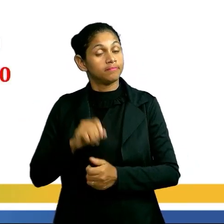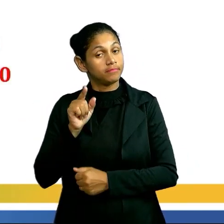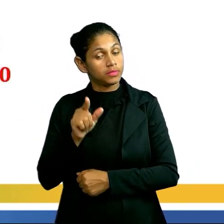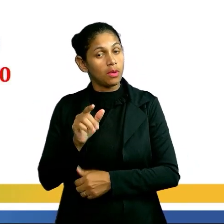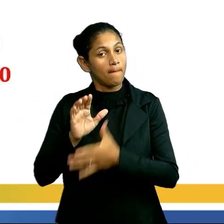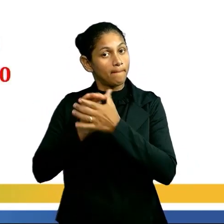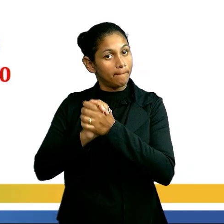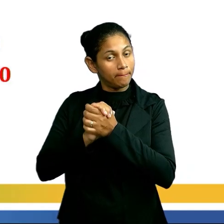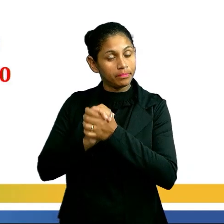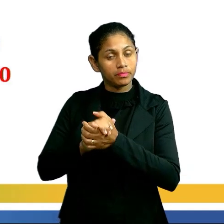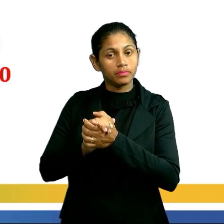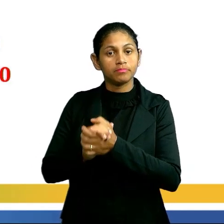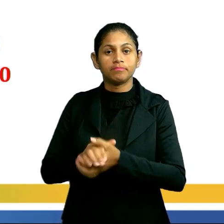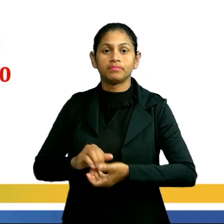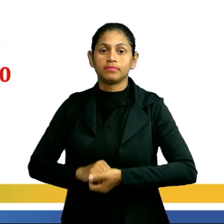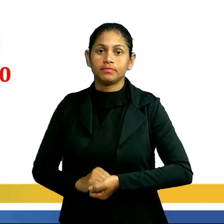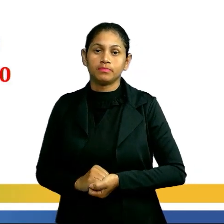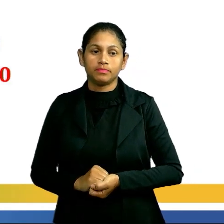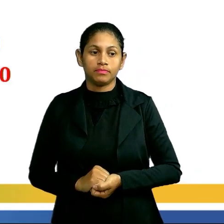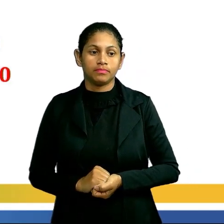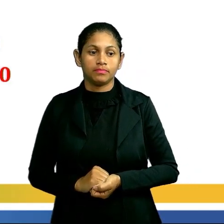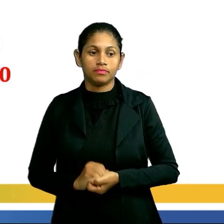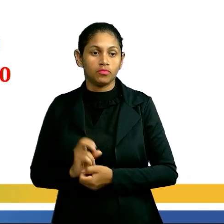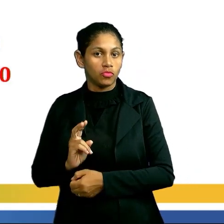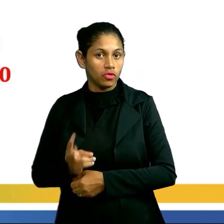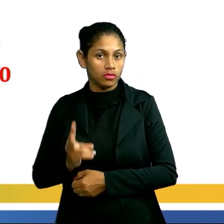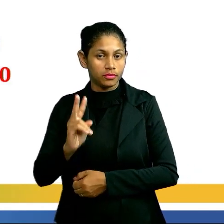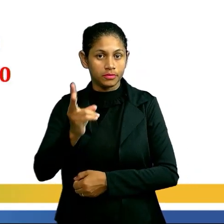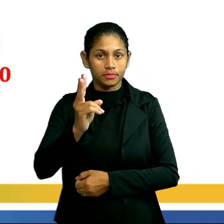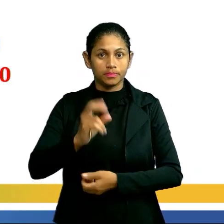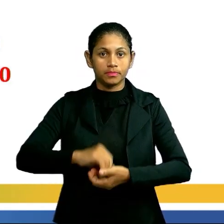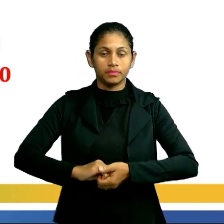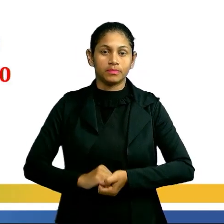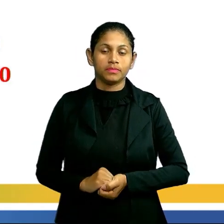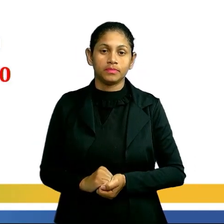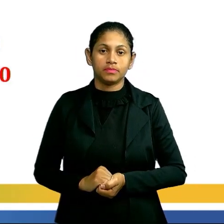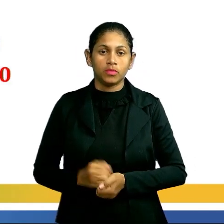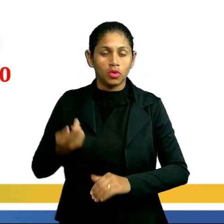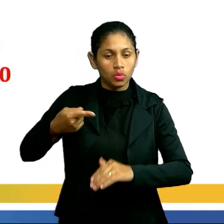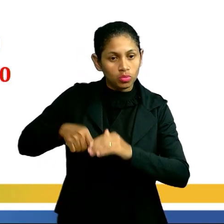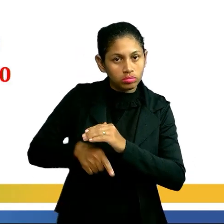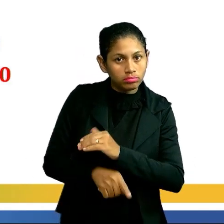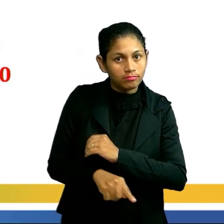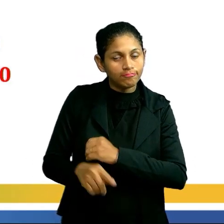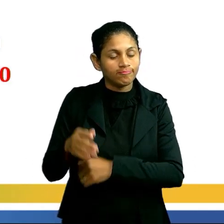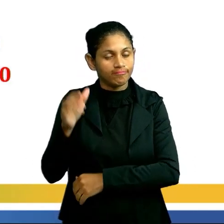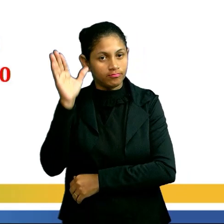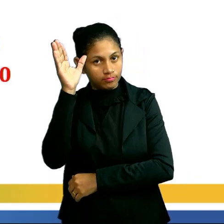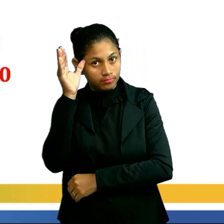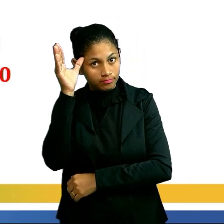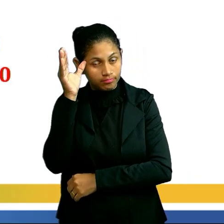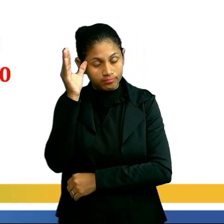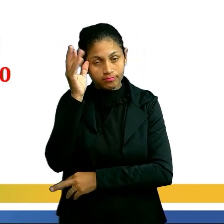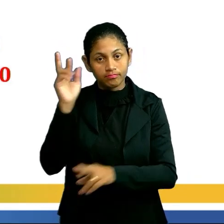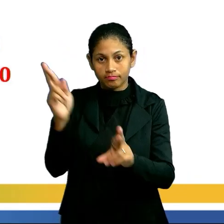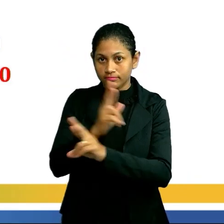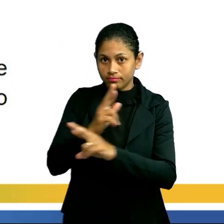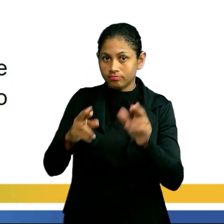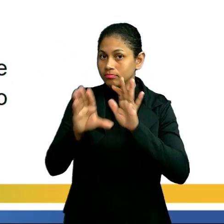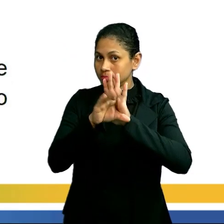meus parabéns. Se não acertou, vamos seguir em frente para que possamos aprofundar ainda mais nossos conhecimentos a respeito deste